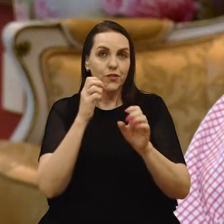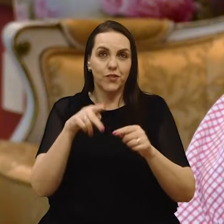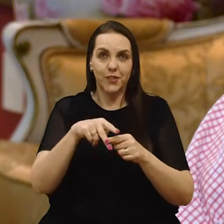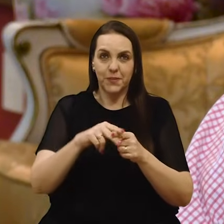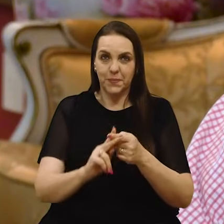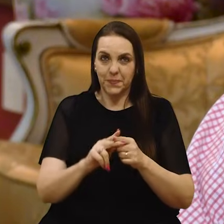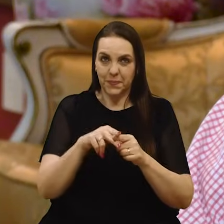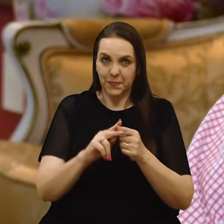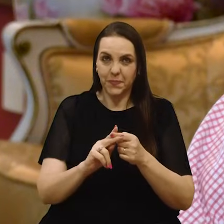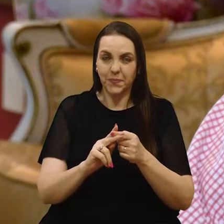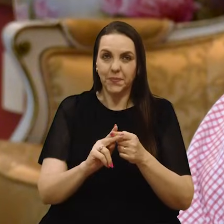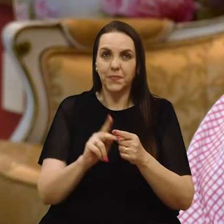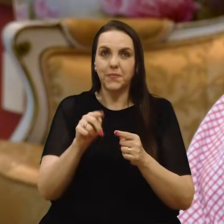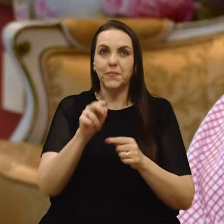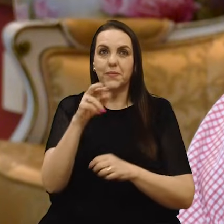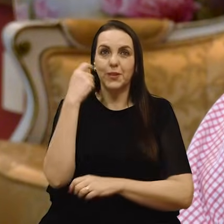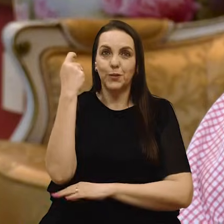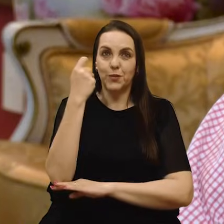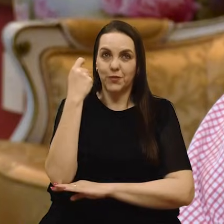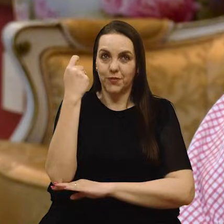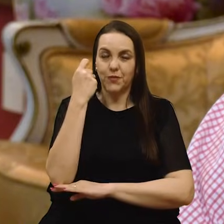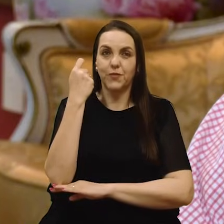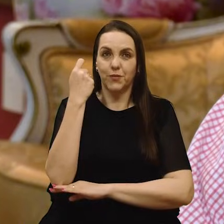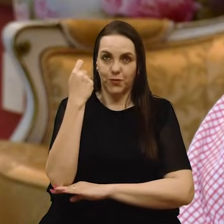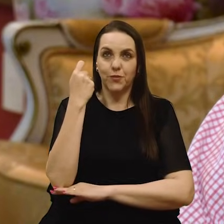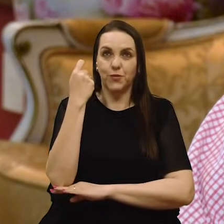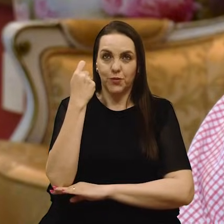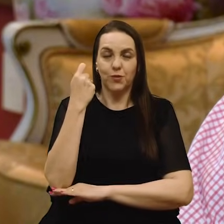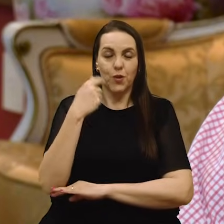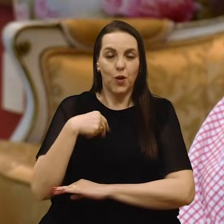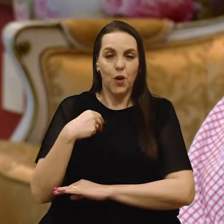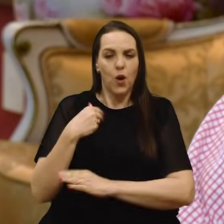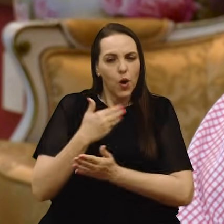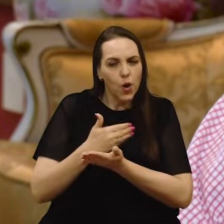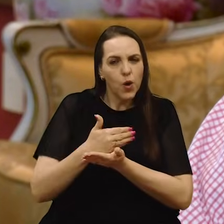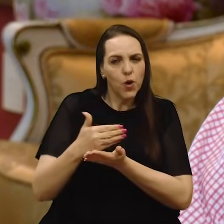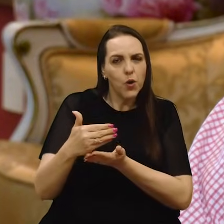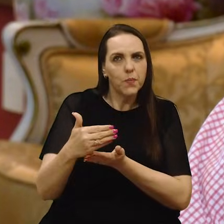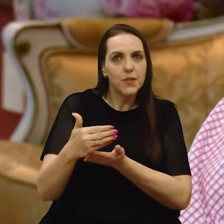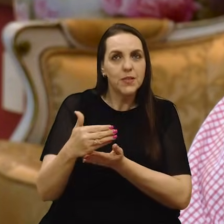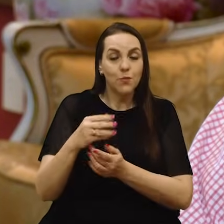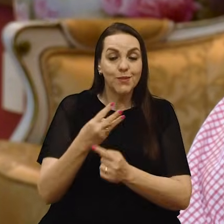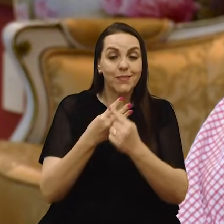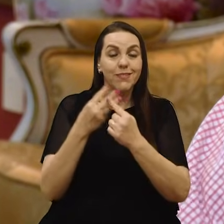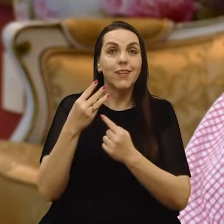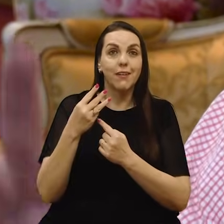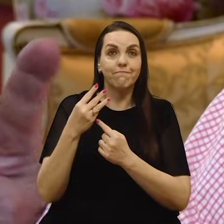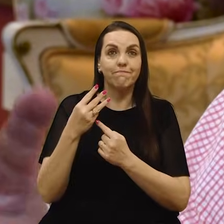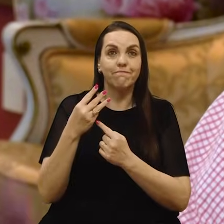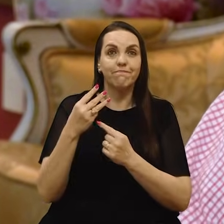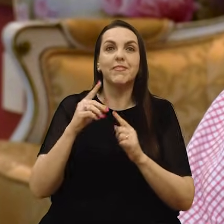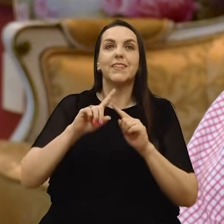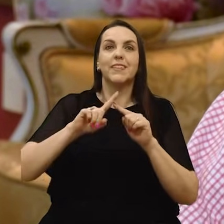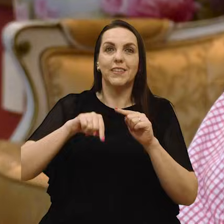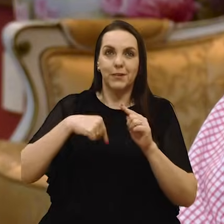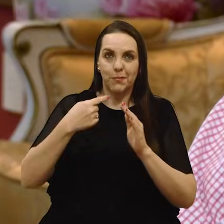A engenharia mecânica no Rio Grande do Sul, nós começamos em